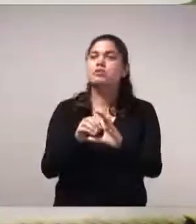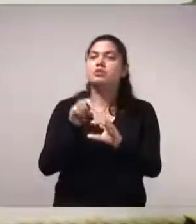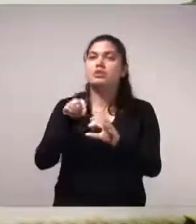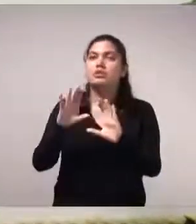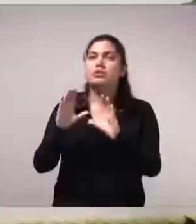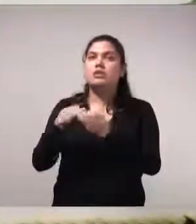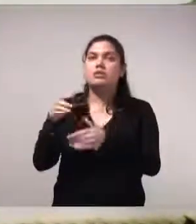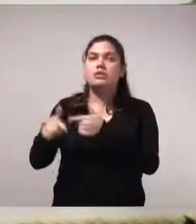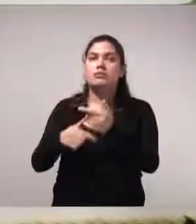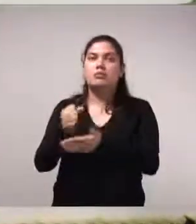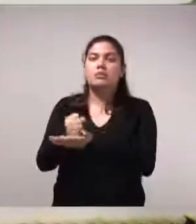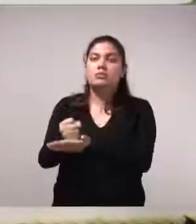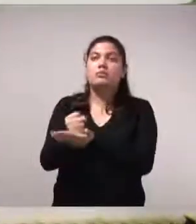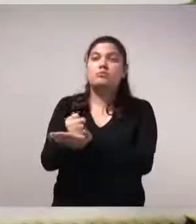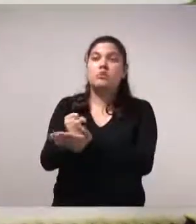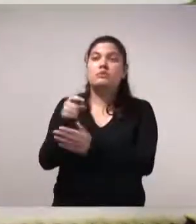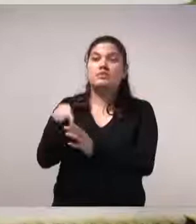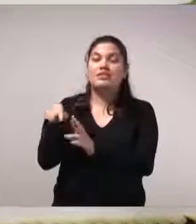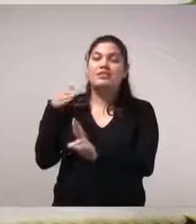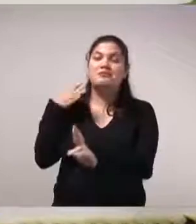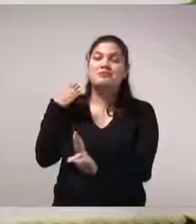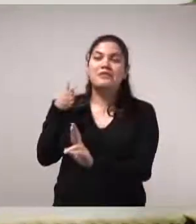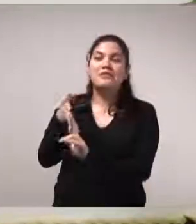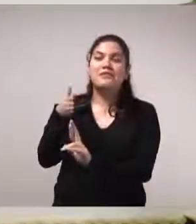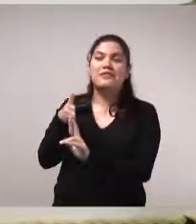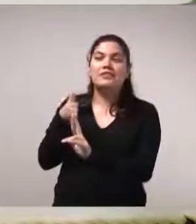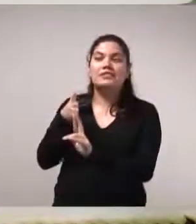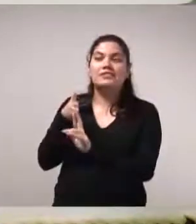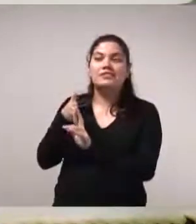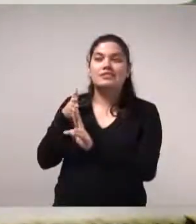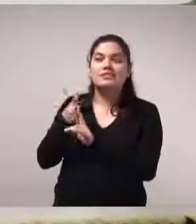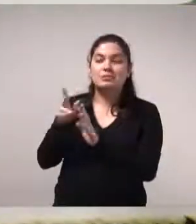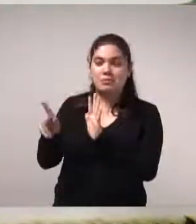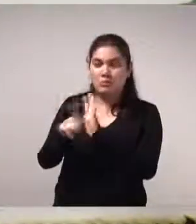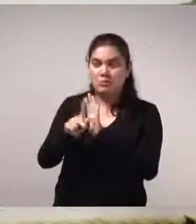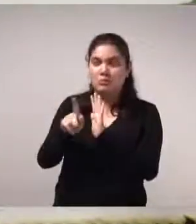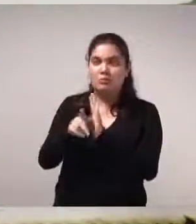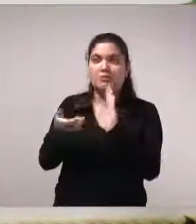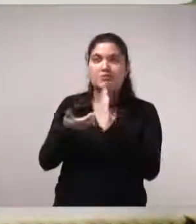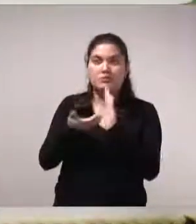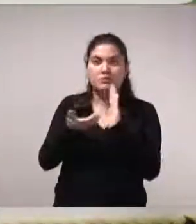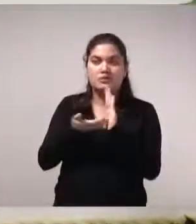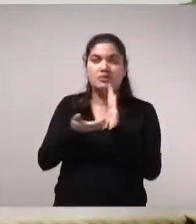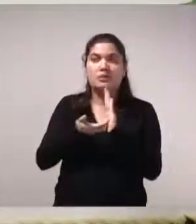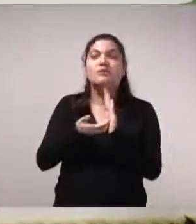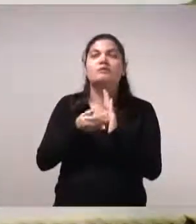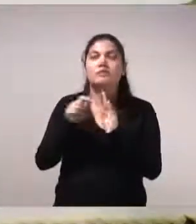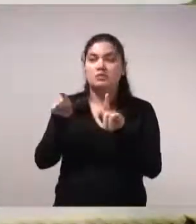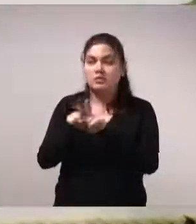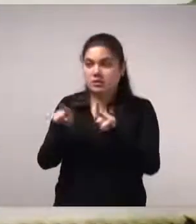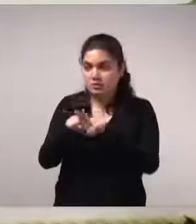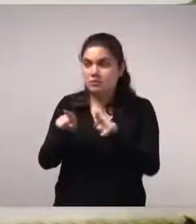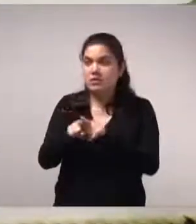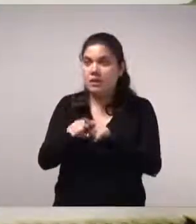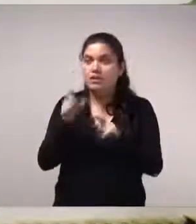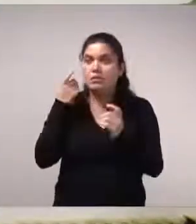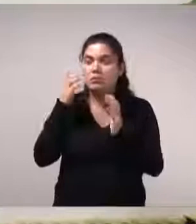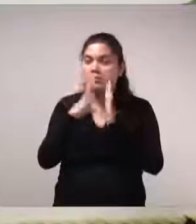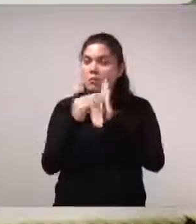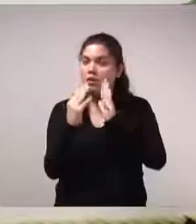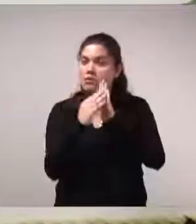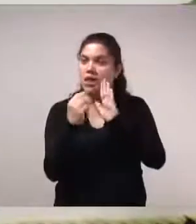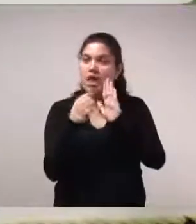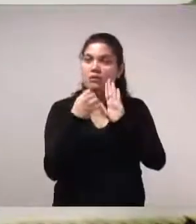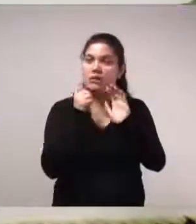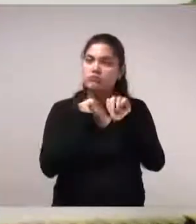suporte, numa referência para a própria instituição e como modelo que pudesse ser seguido. Então, para isso,